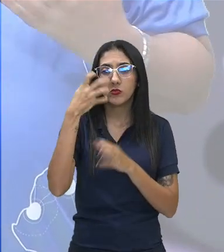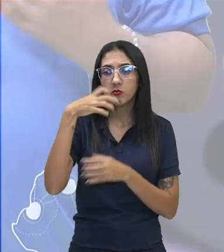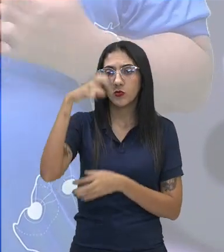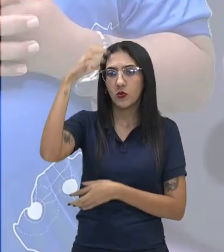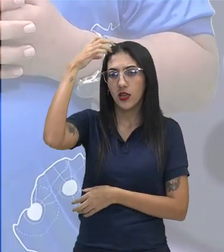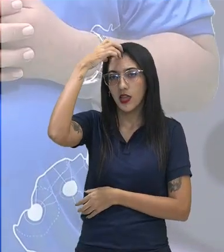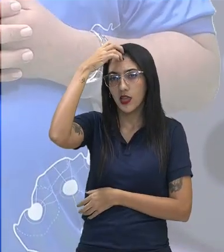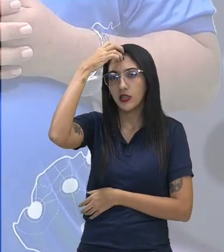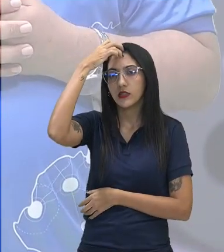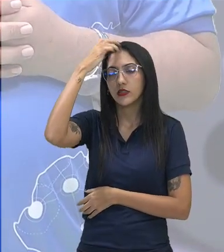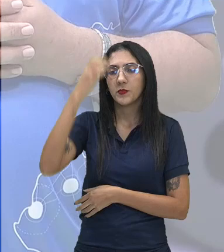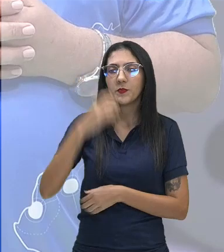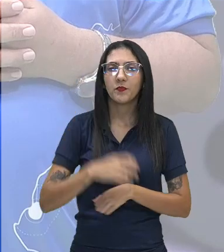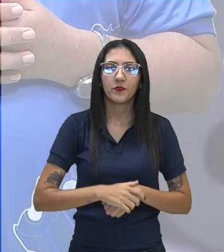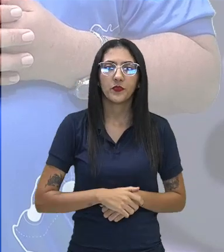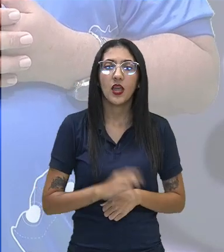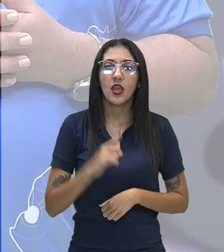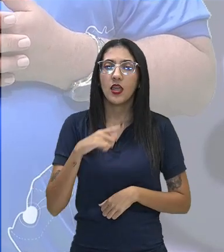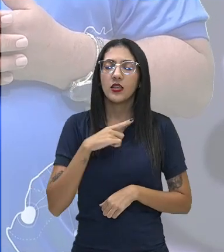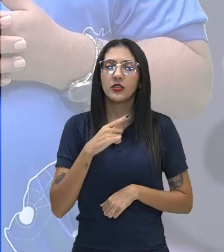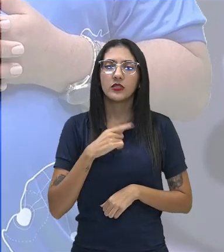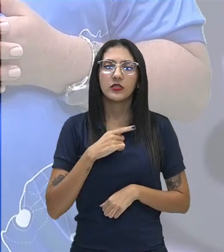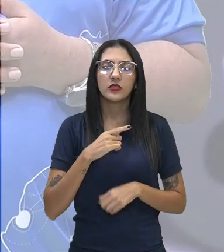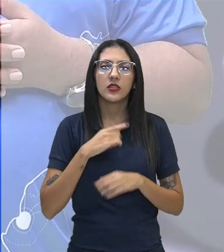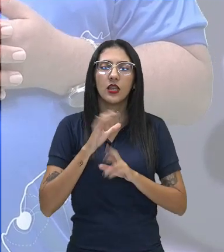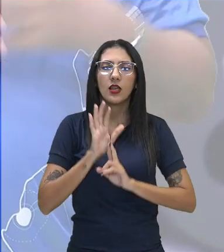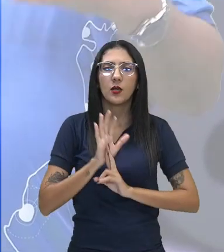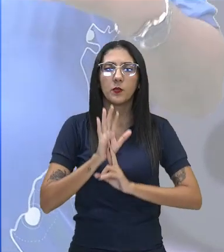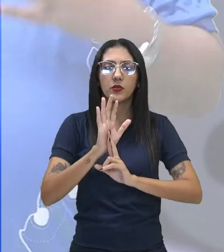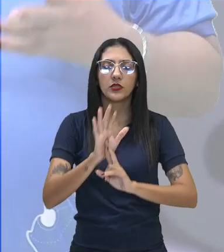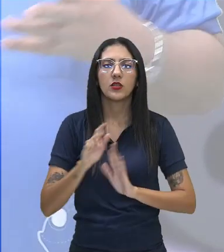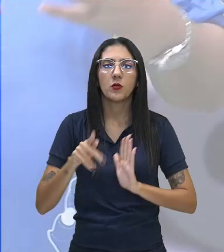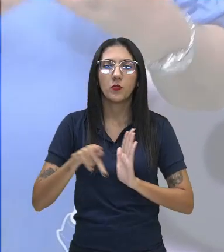que representa o judaísmo,